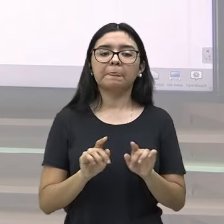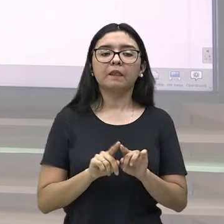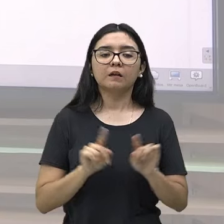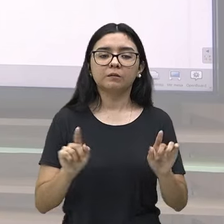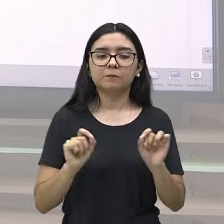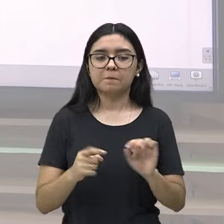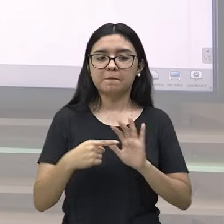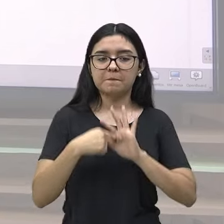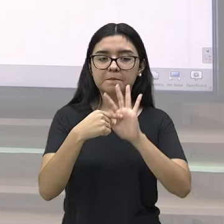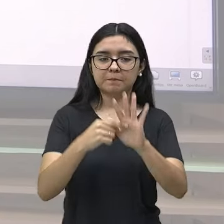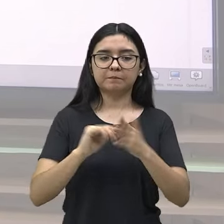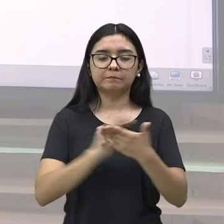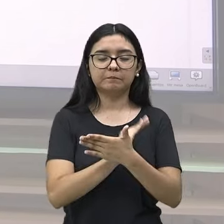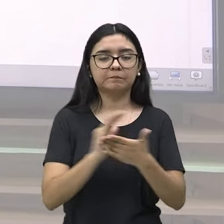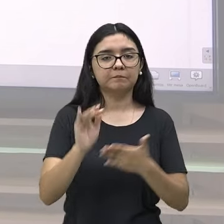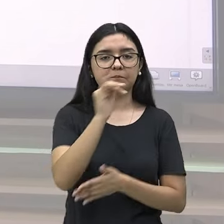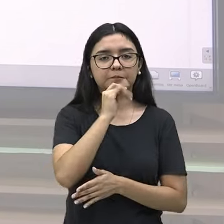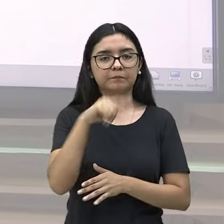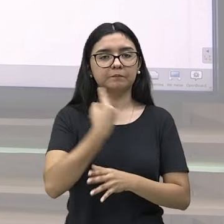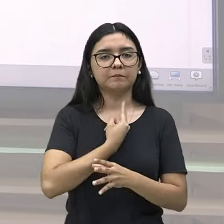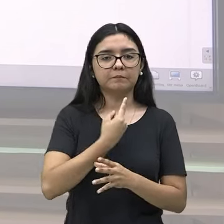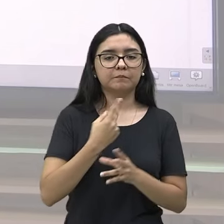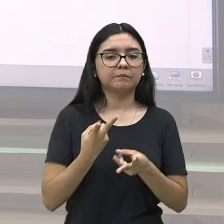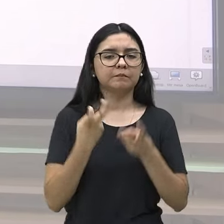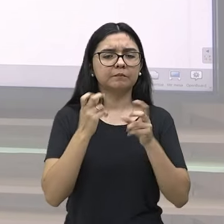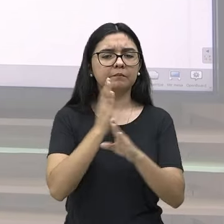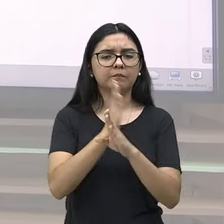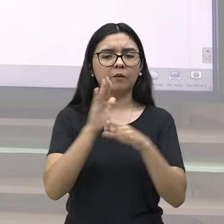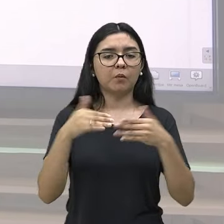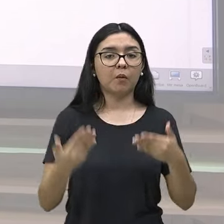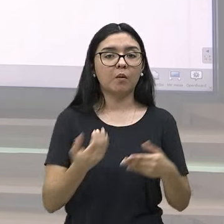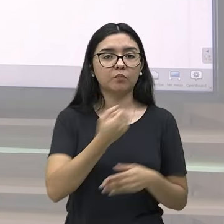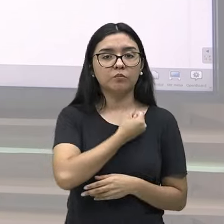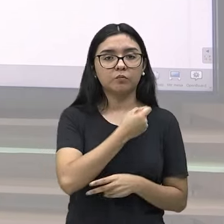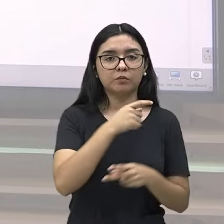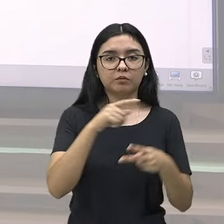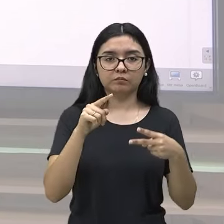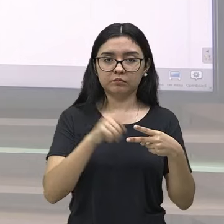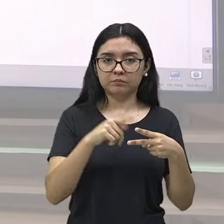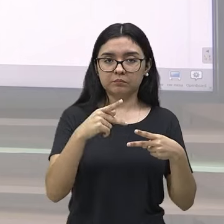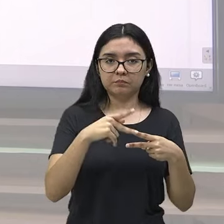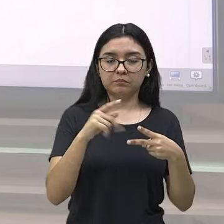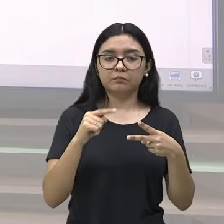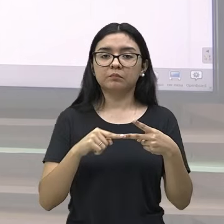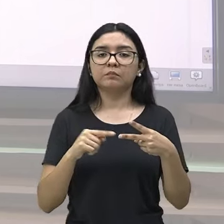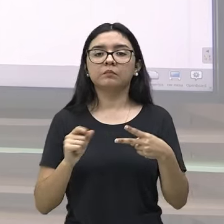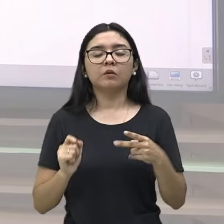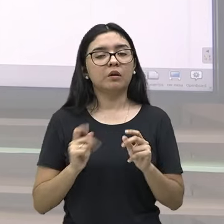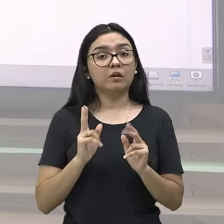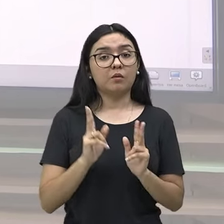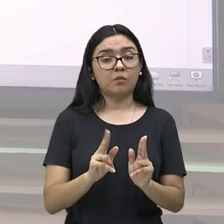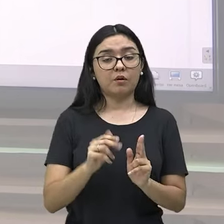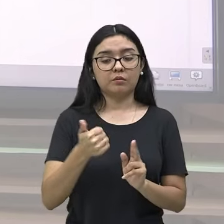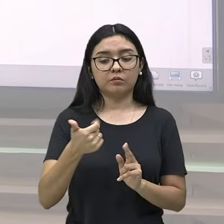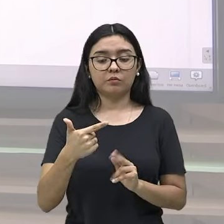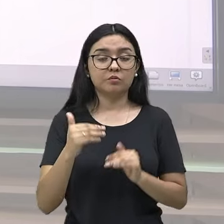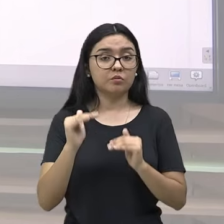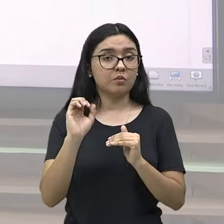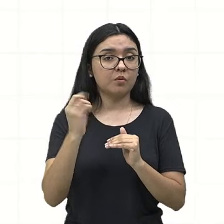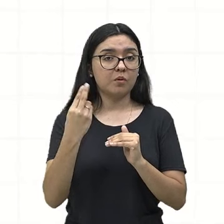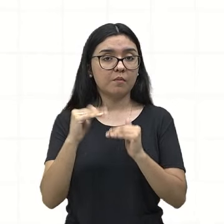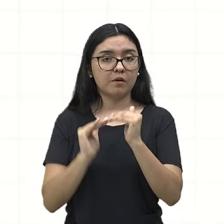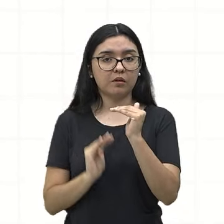alguns exemplos para identificarmos aqui quais são os números primos menores ou iguais a 12. Vou mostrar aqui para